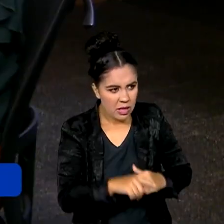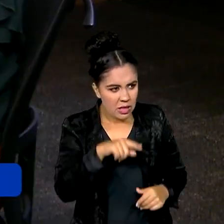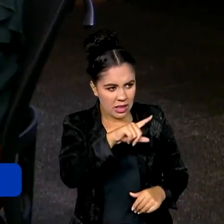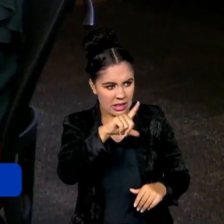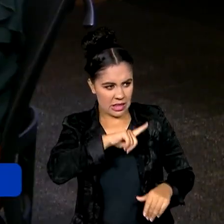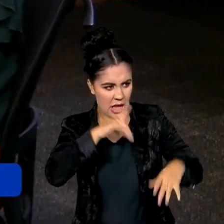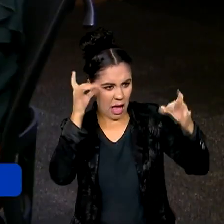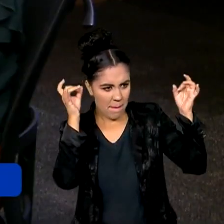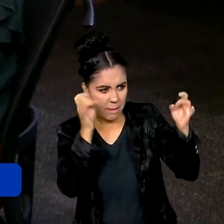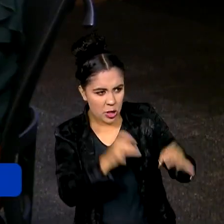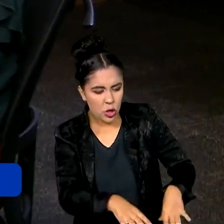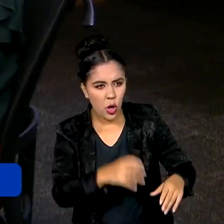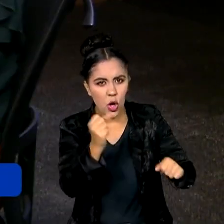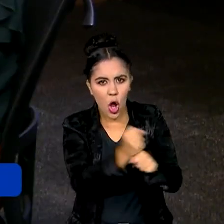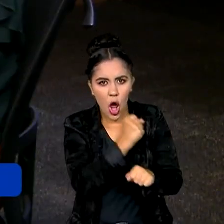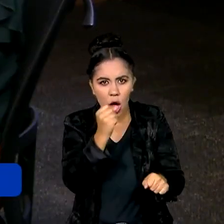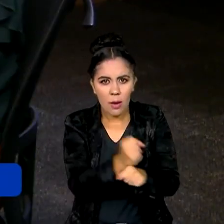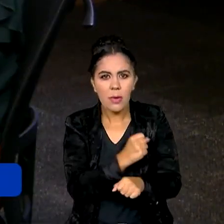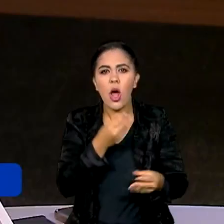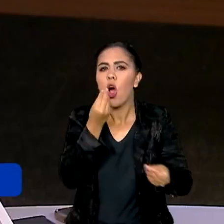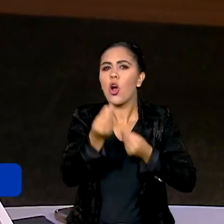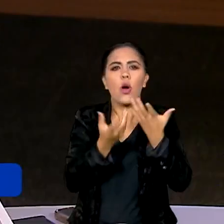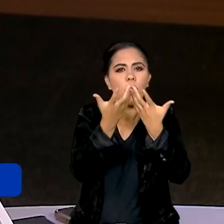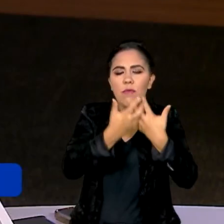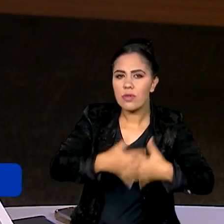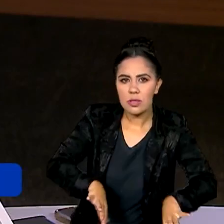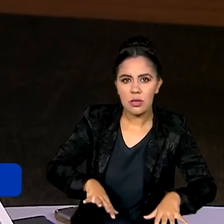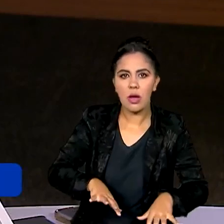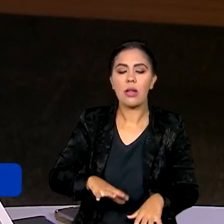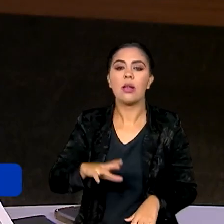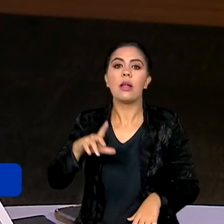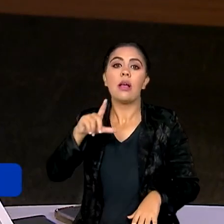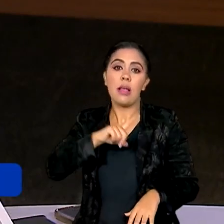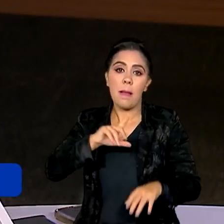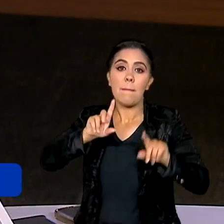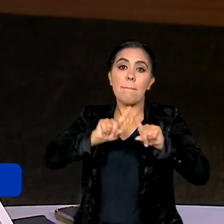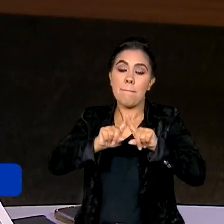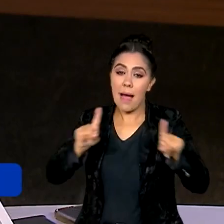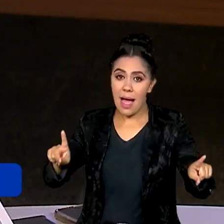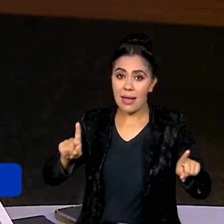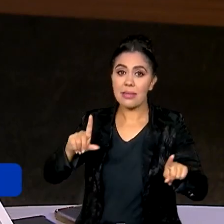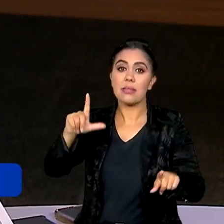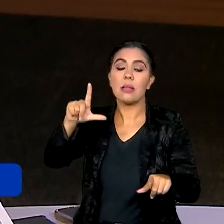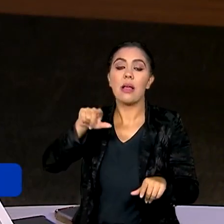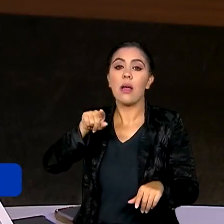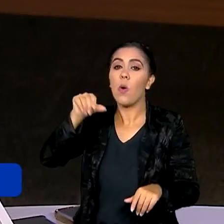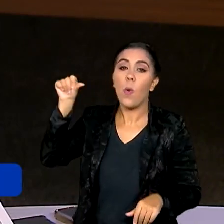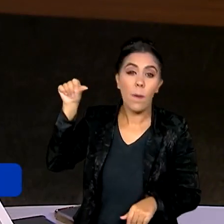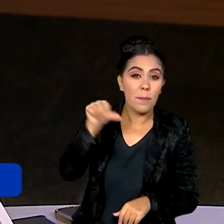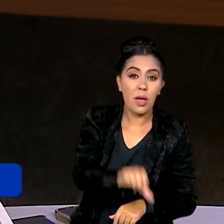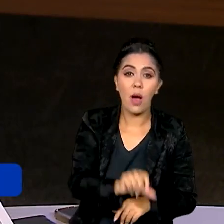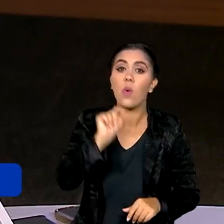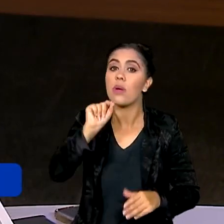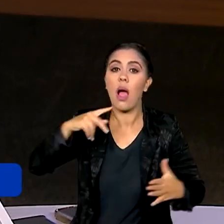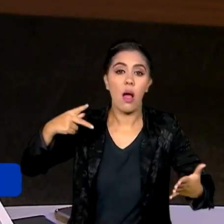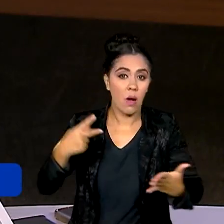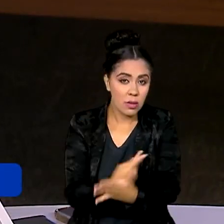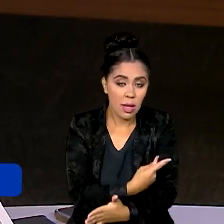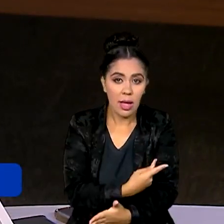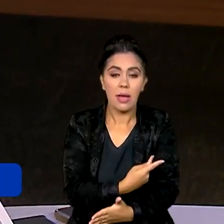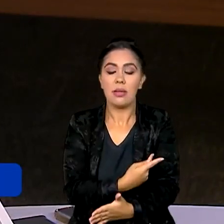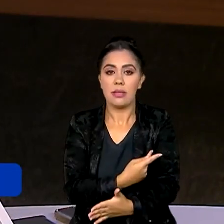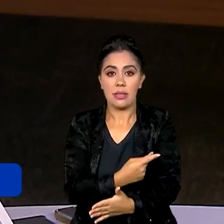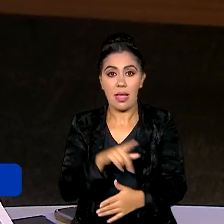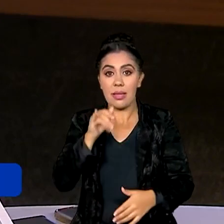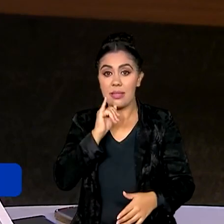empresa? Tem, mas em geral elas buscam recurso judicial, e o pior de tudo é que a